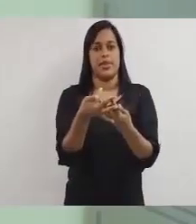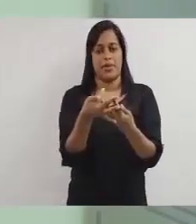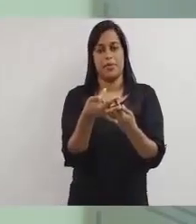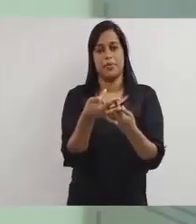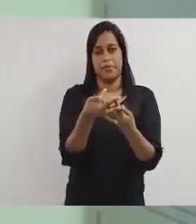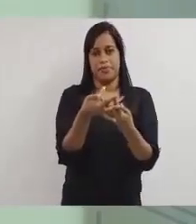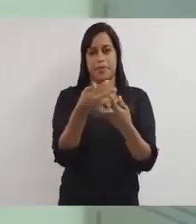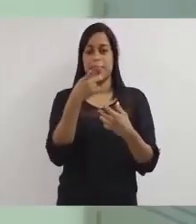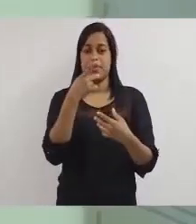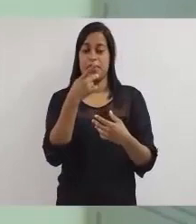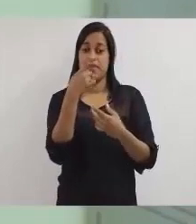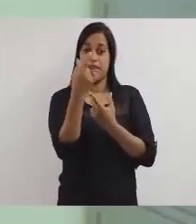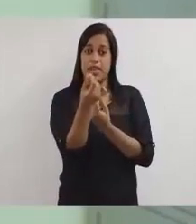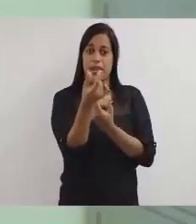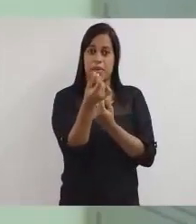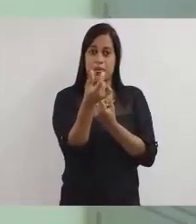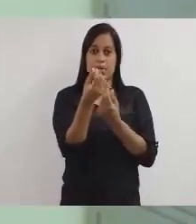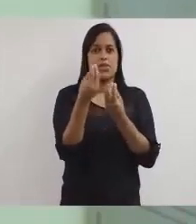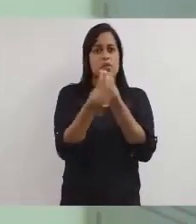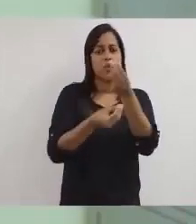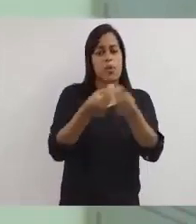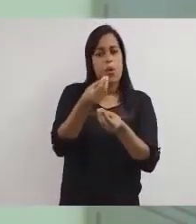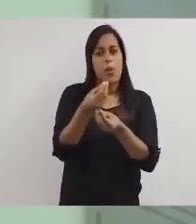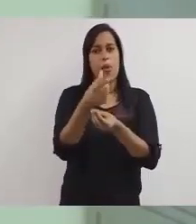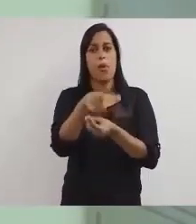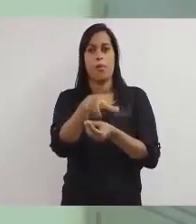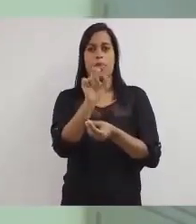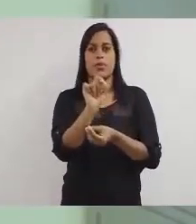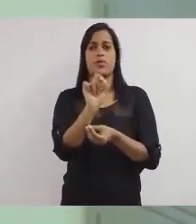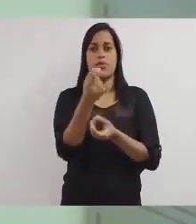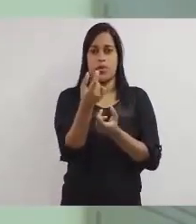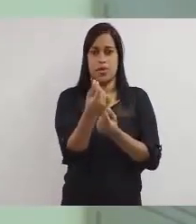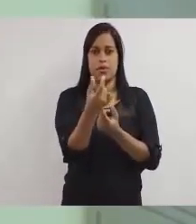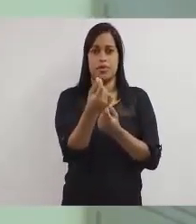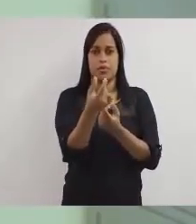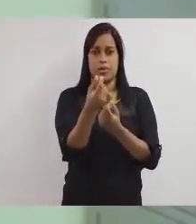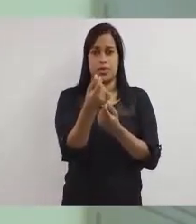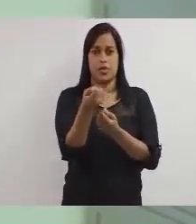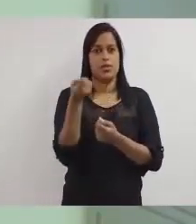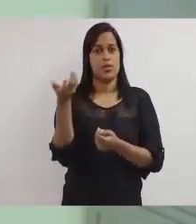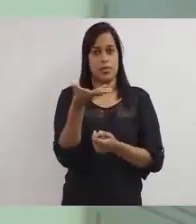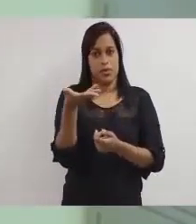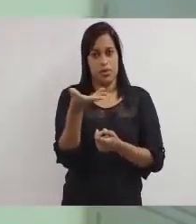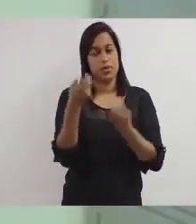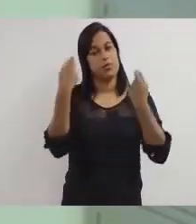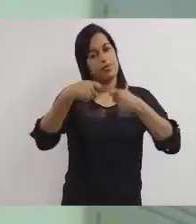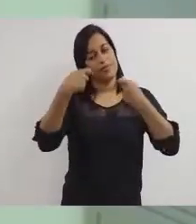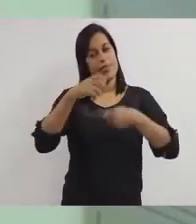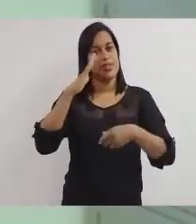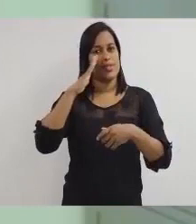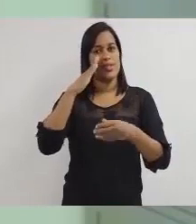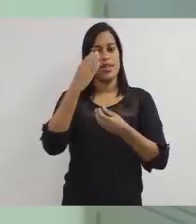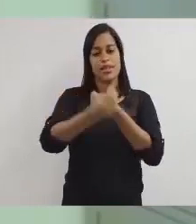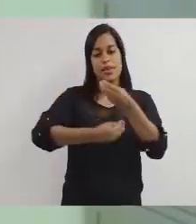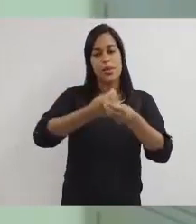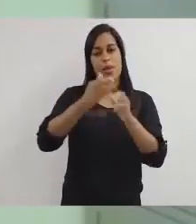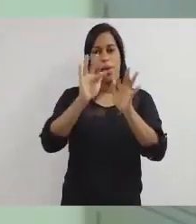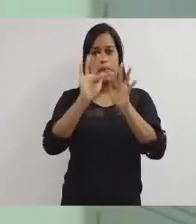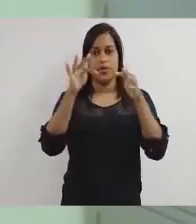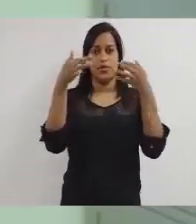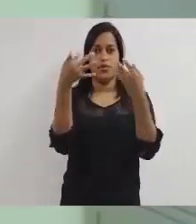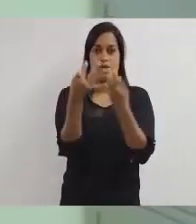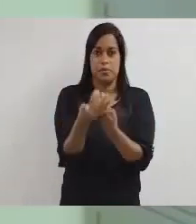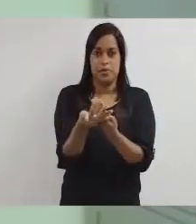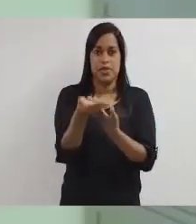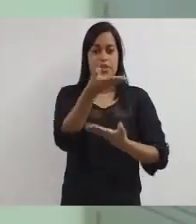Então, para falar em como o preço ele é formado, eu preciso entender como é que as